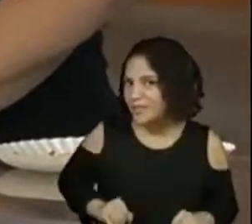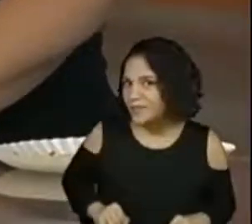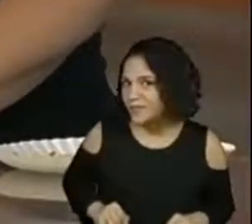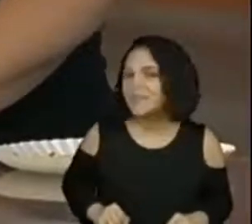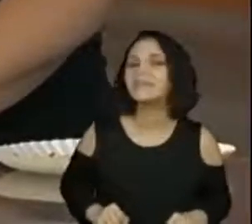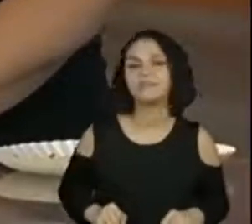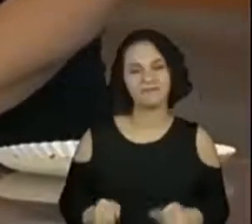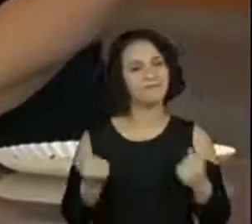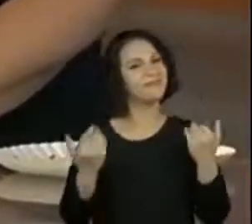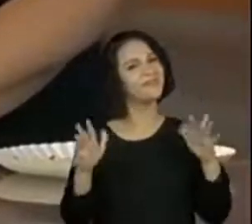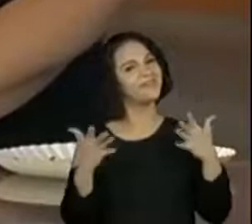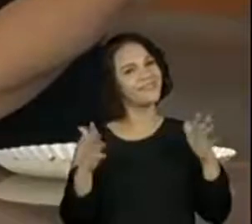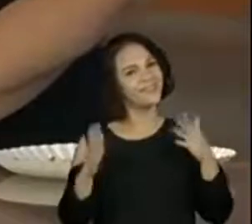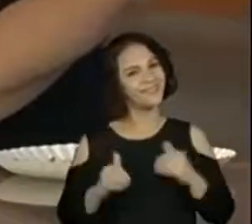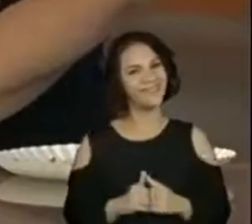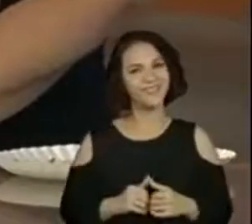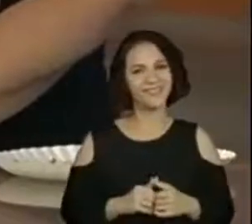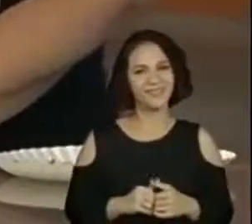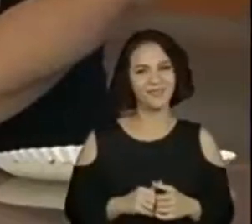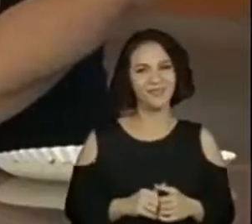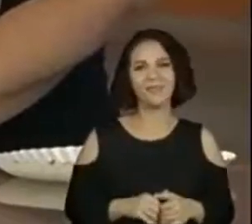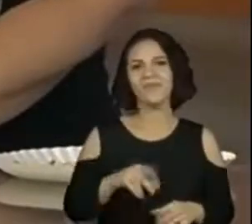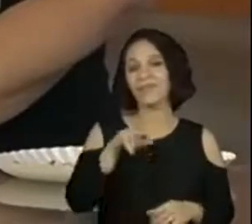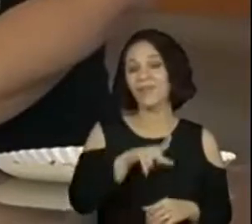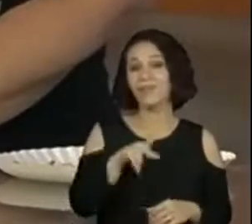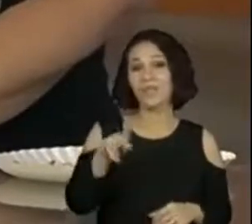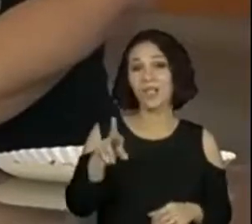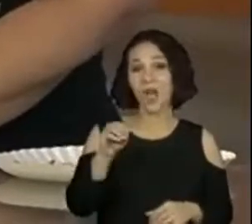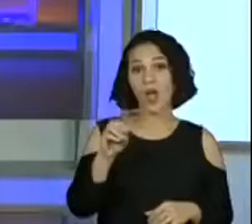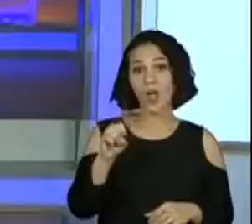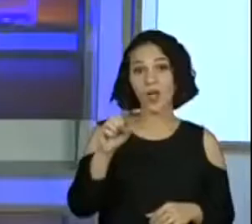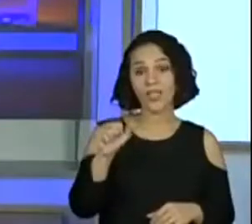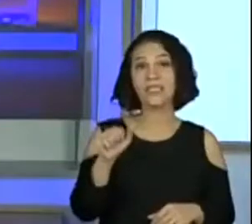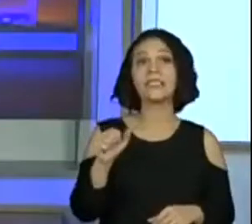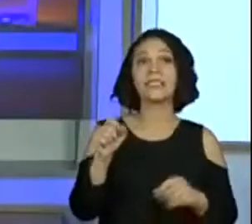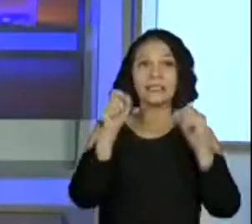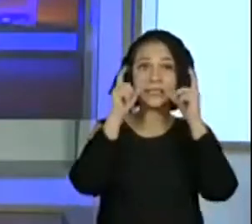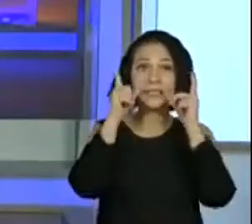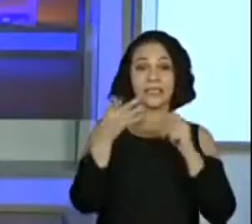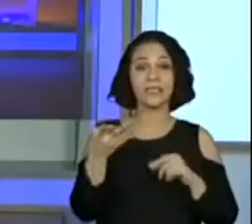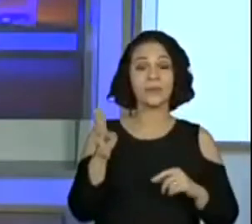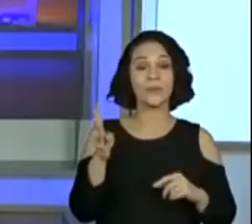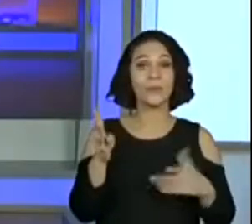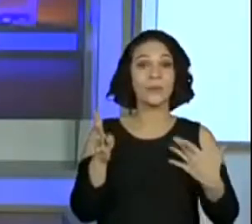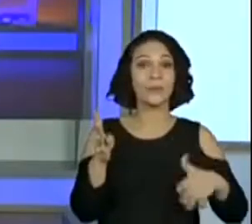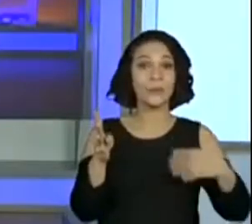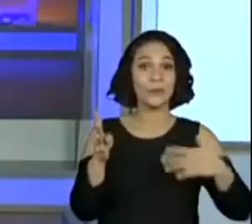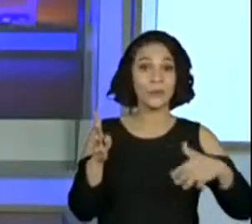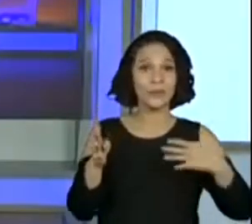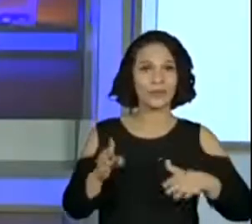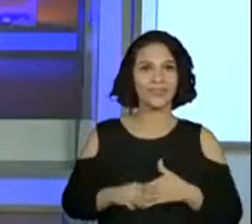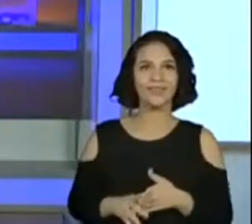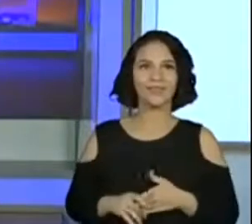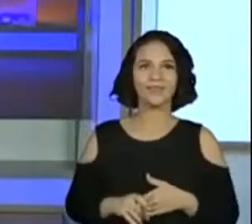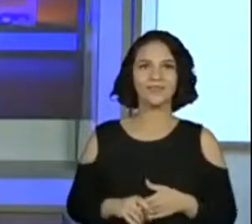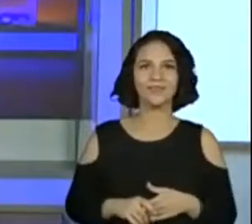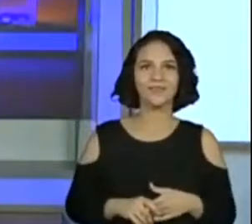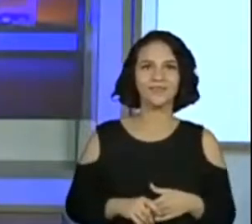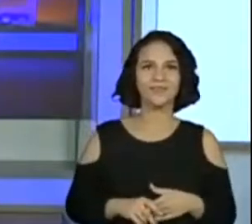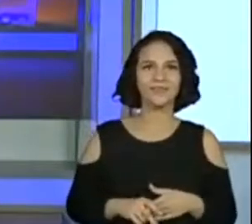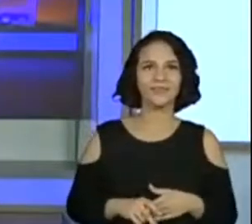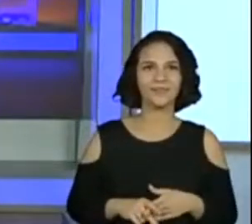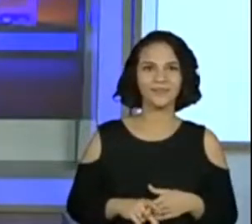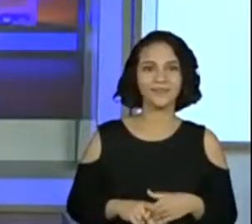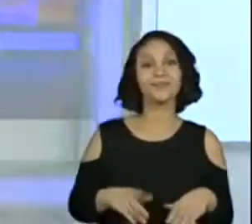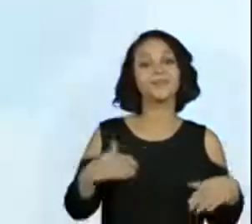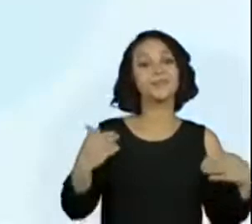Muito bem. A professora Rosa Maria acorda às 4 da manhã. Professora Rosa. Muito bem.